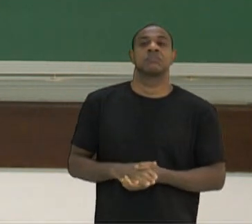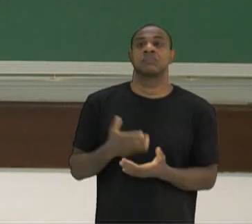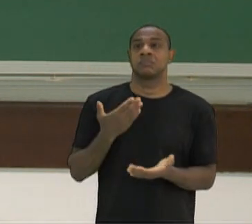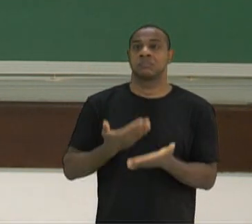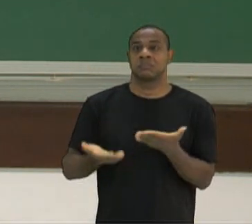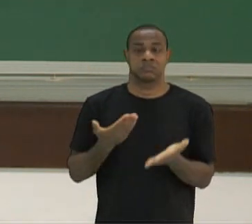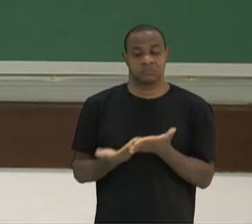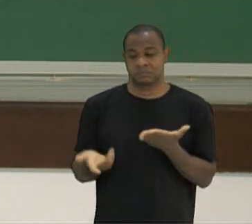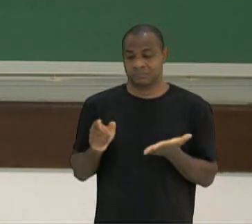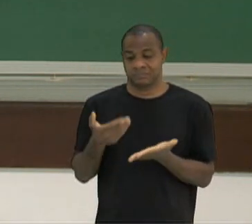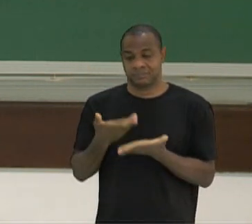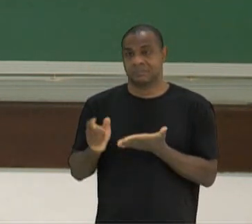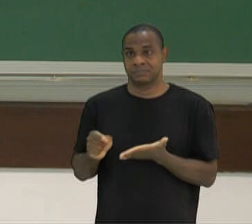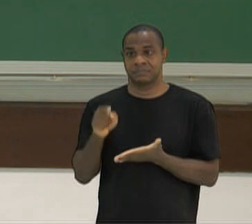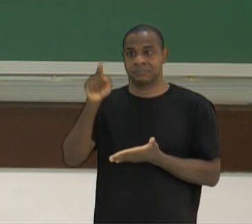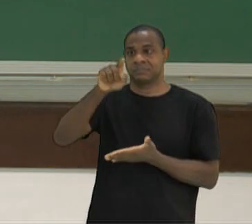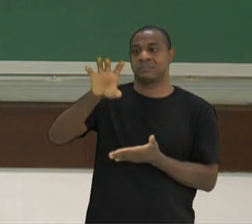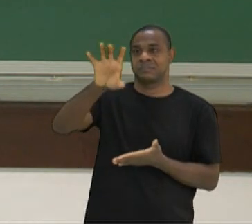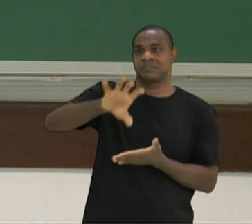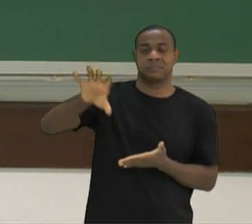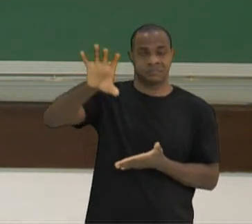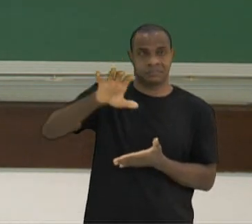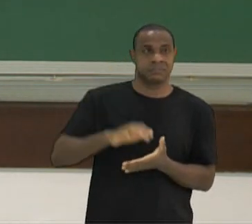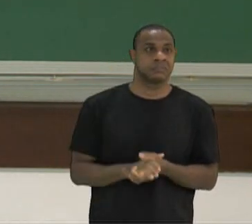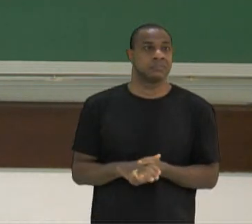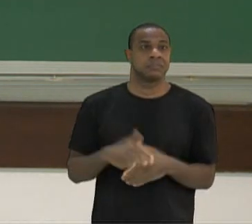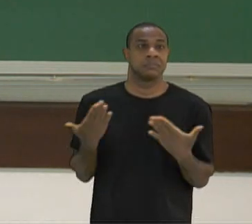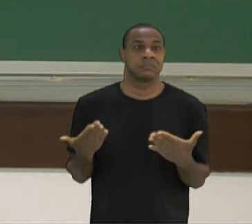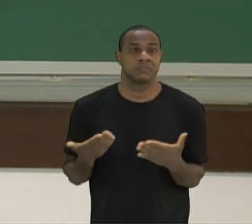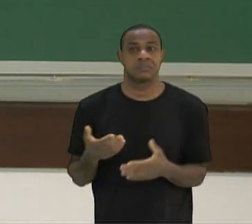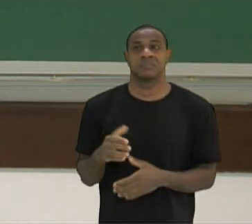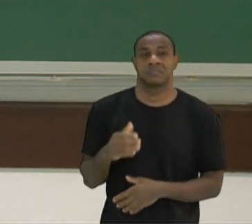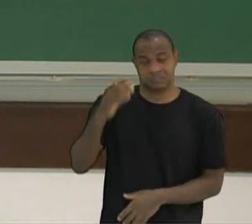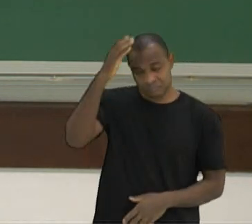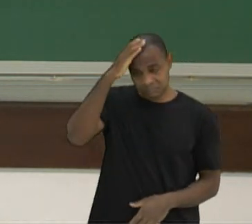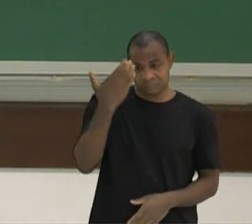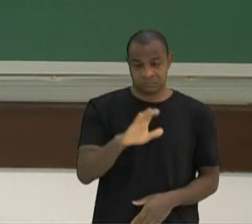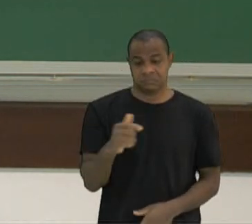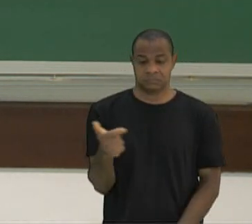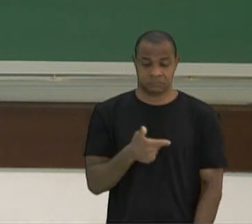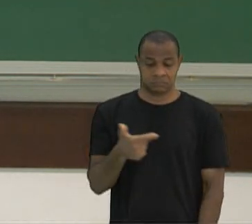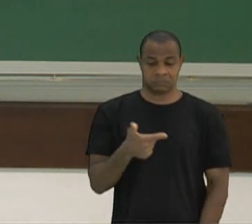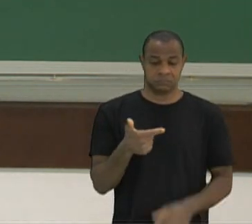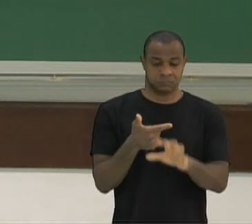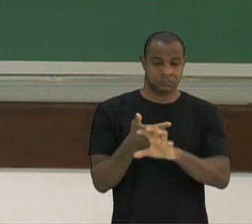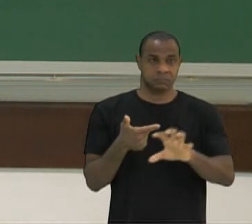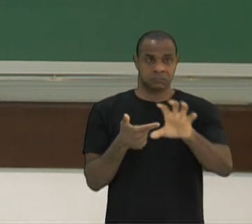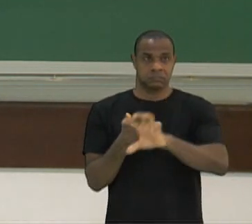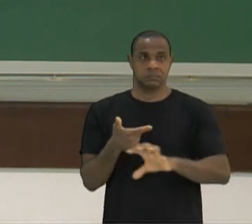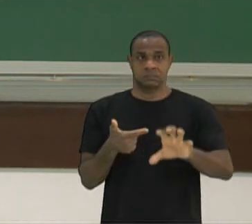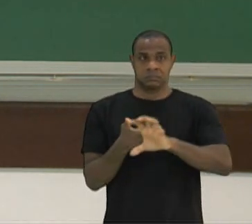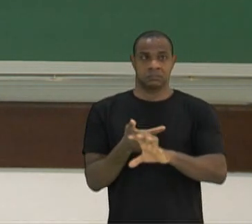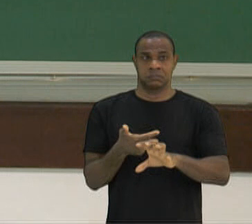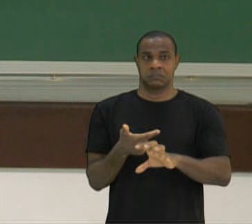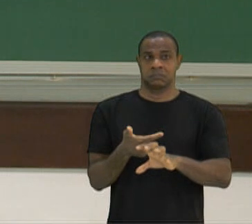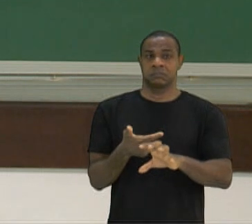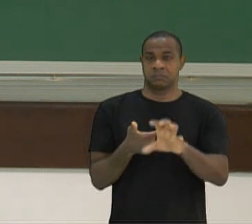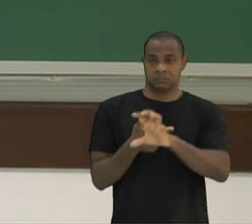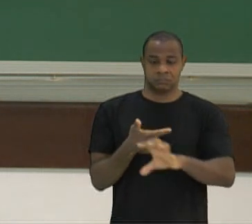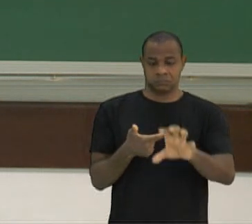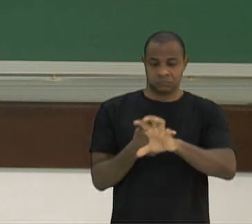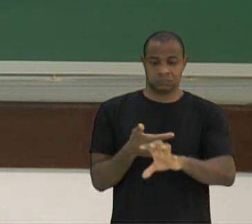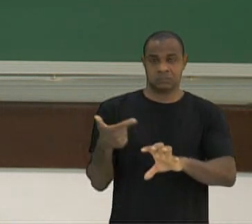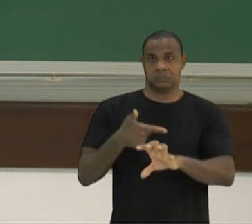do Sudeste, que a gente já tinha falado também. A Grande Curitiba é a segunda área metropolitana mais populosa do sul do